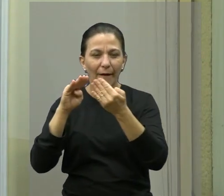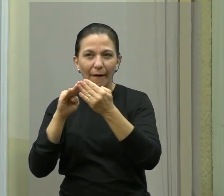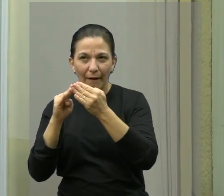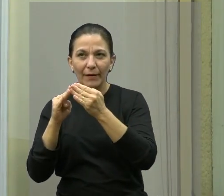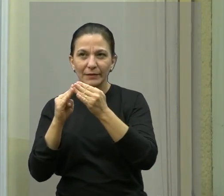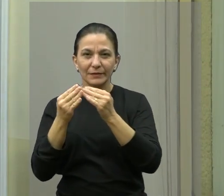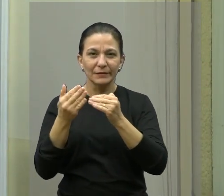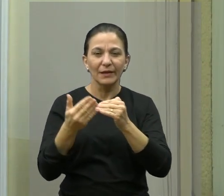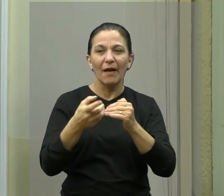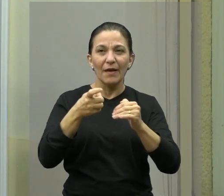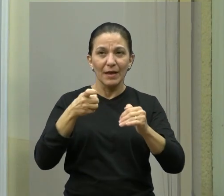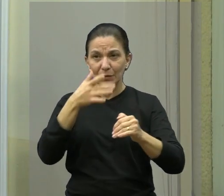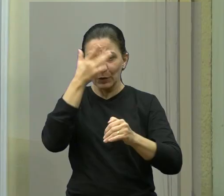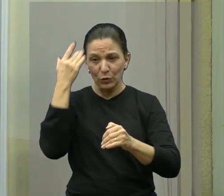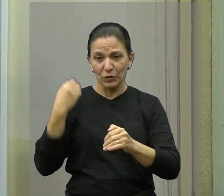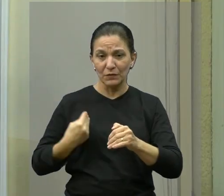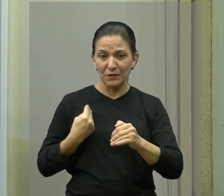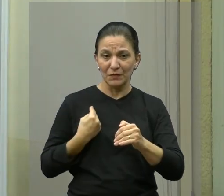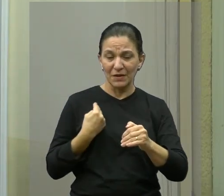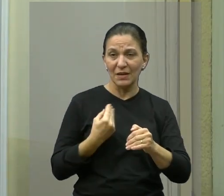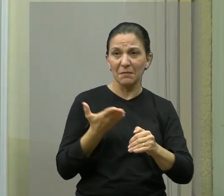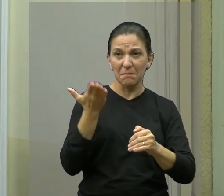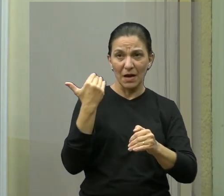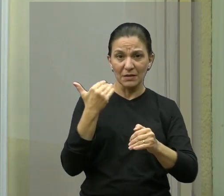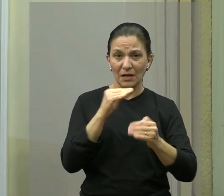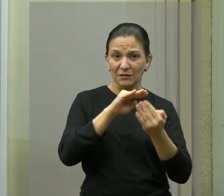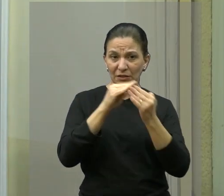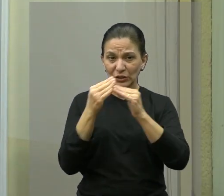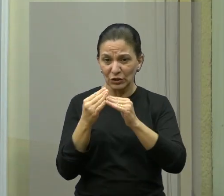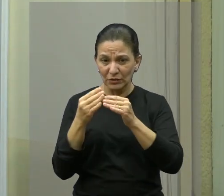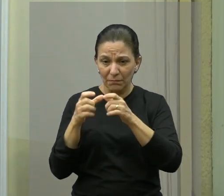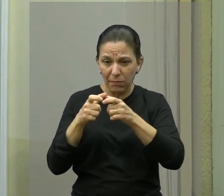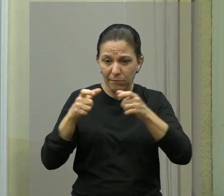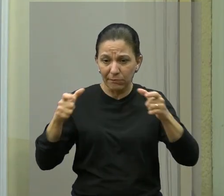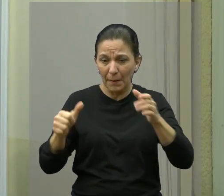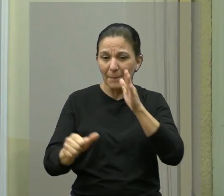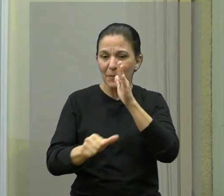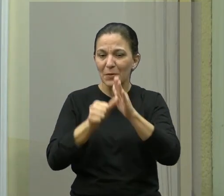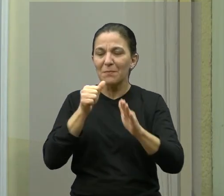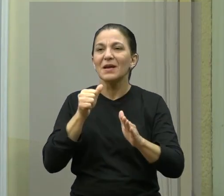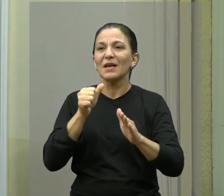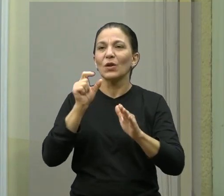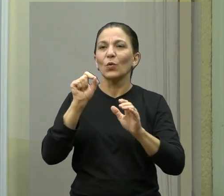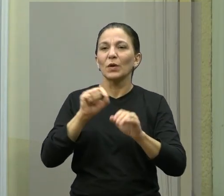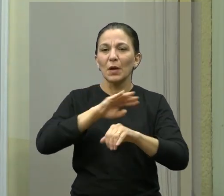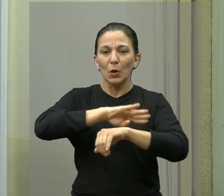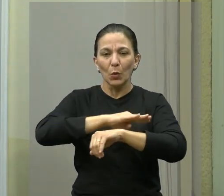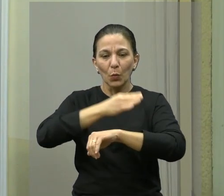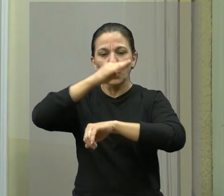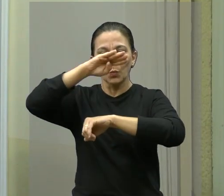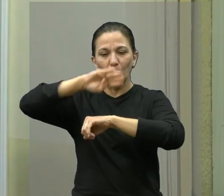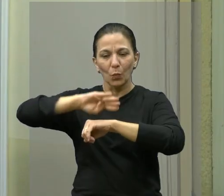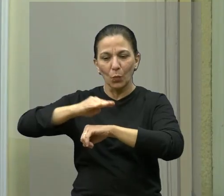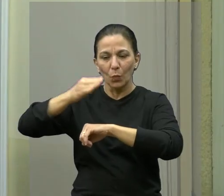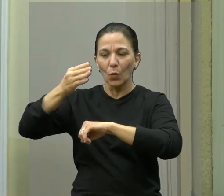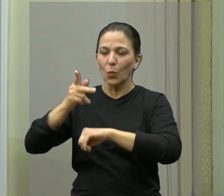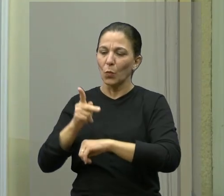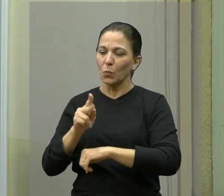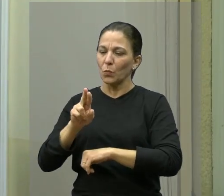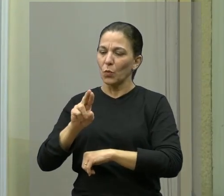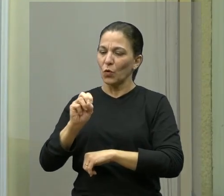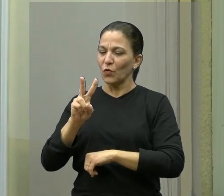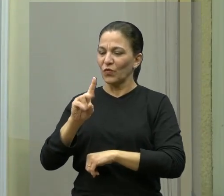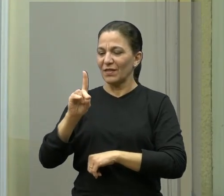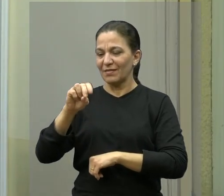cortiços cariocas. É assim que nasceu a primeira favela do Brasil, o Morro da Providência. É assim